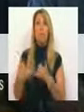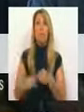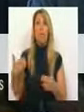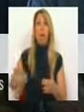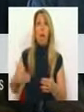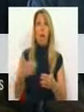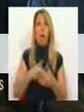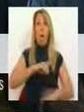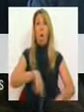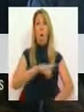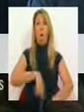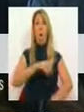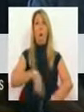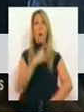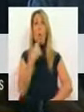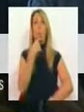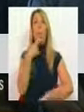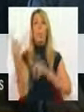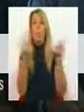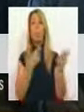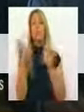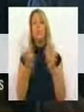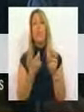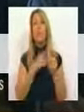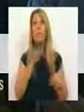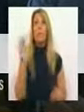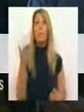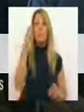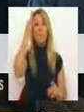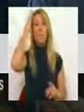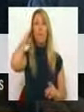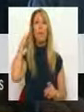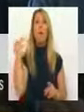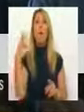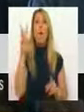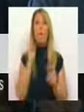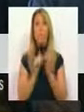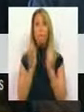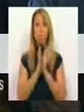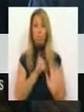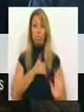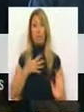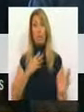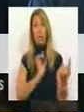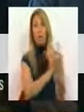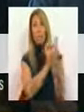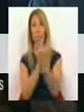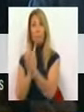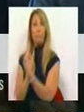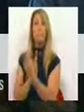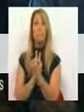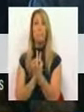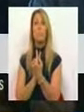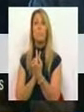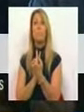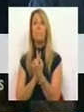discussão, e sobretudo de estar a ouvir todas as entidades para podermos,